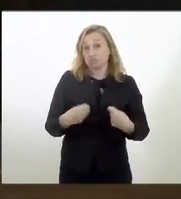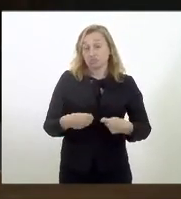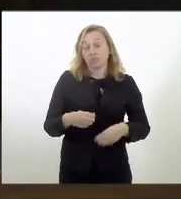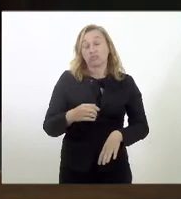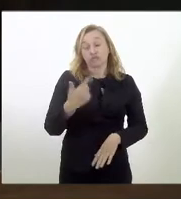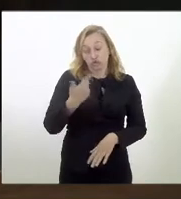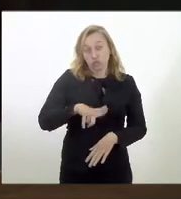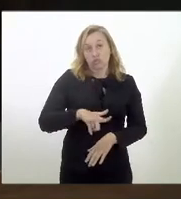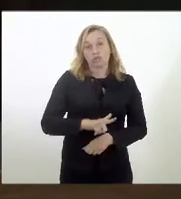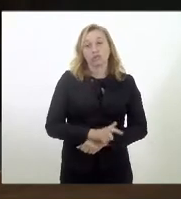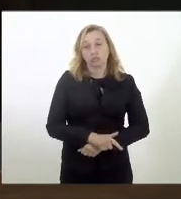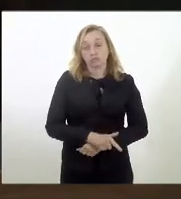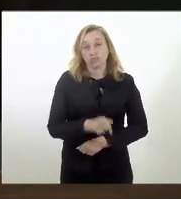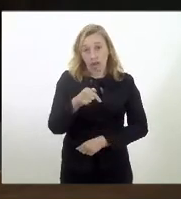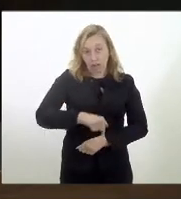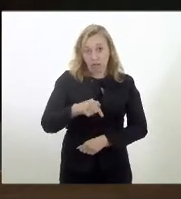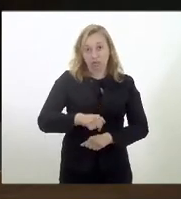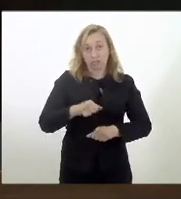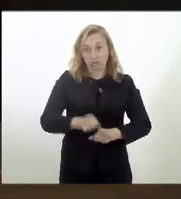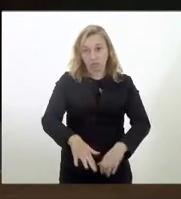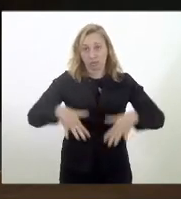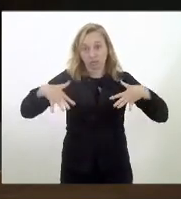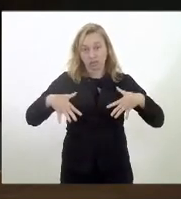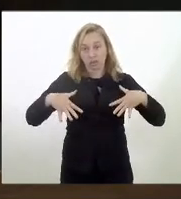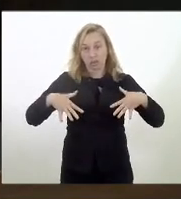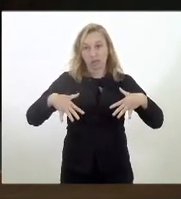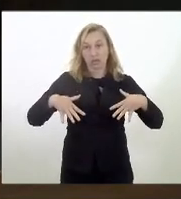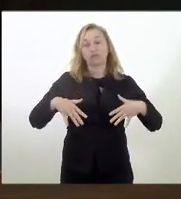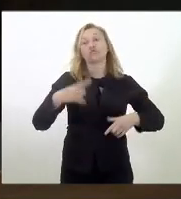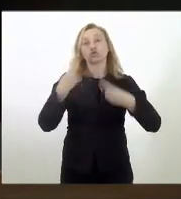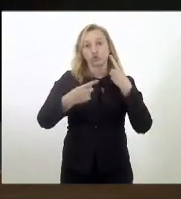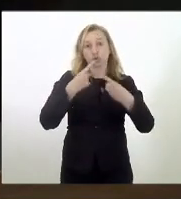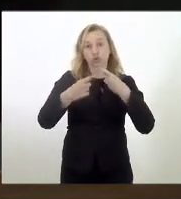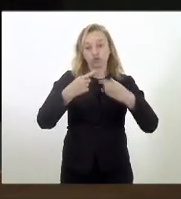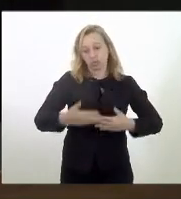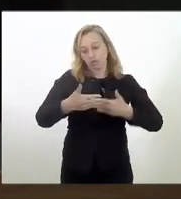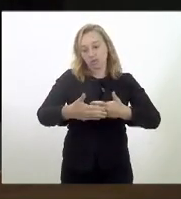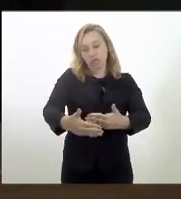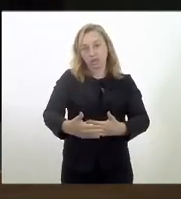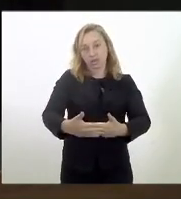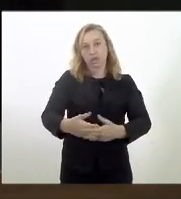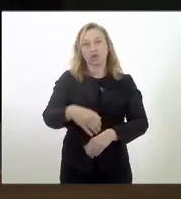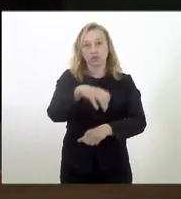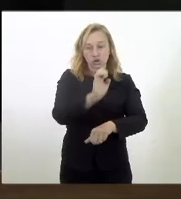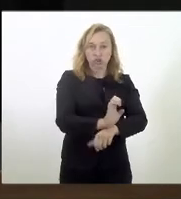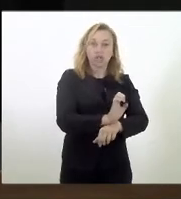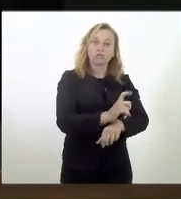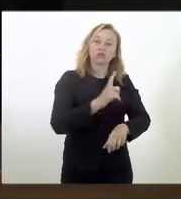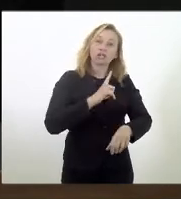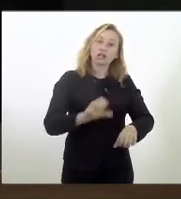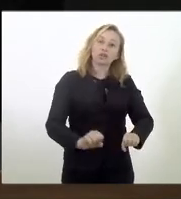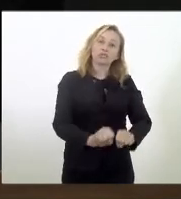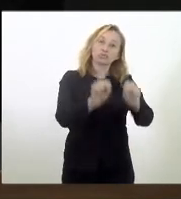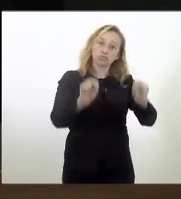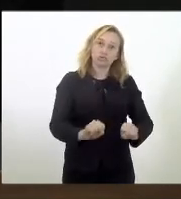mais uma vez, aqui no plenário, discutirmos, avançarmos para que o Estado possa aderir a um novo regime.